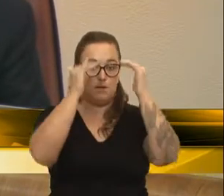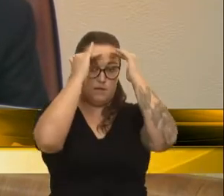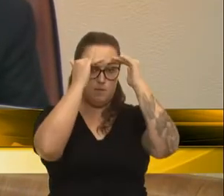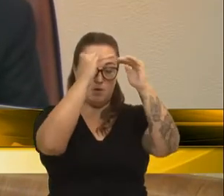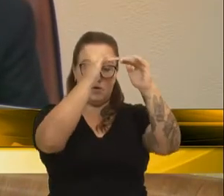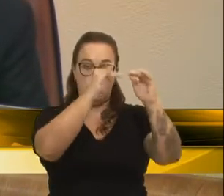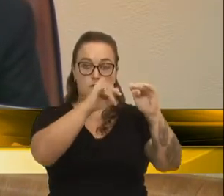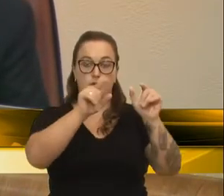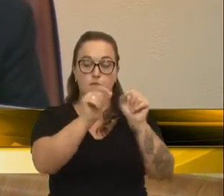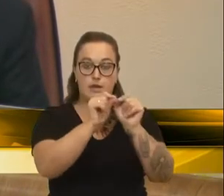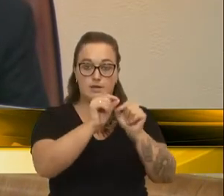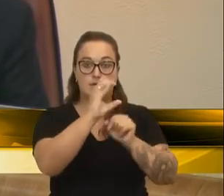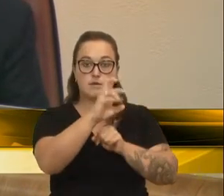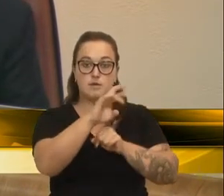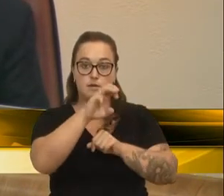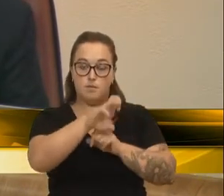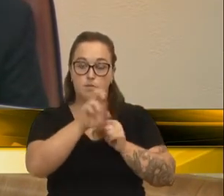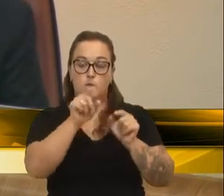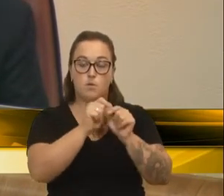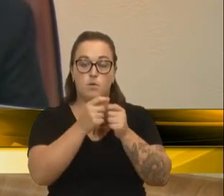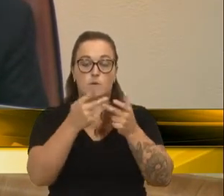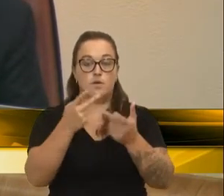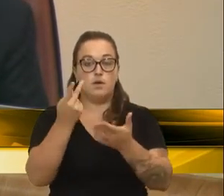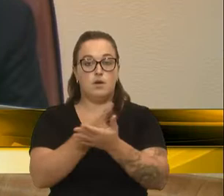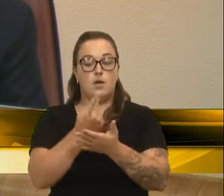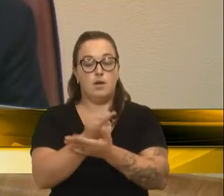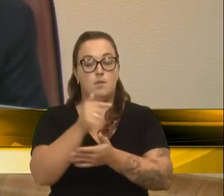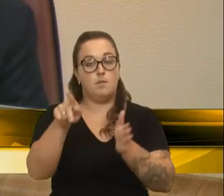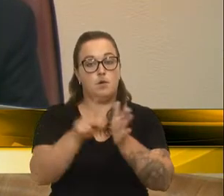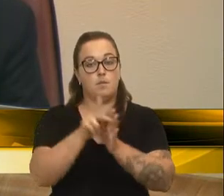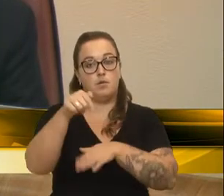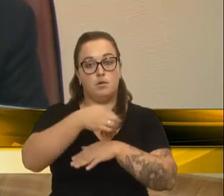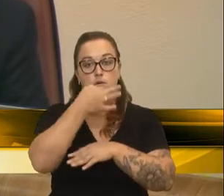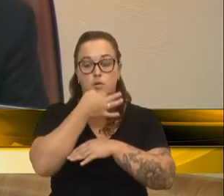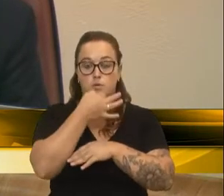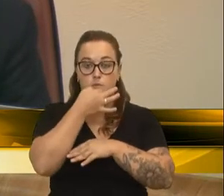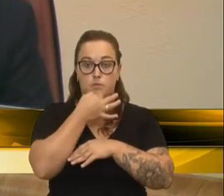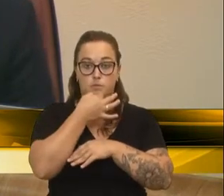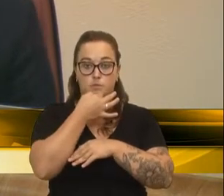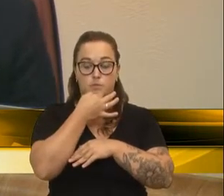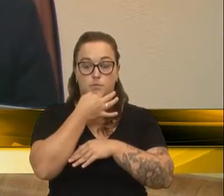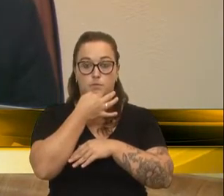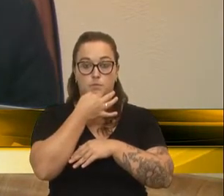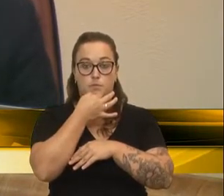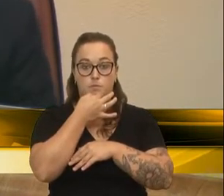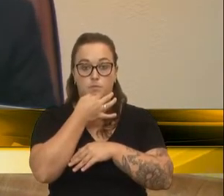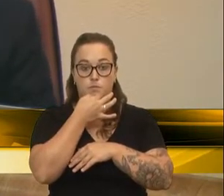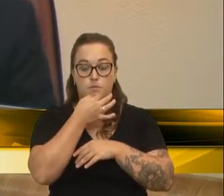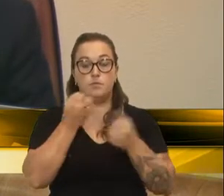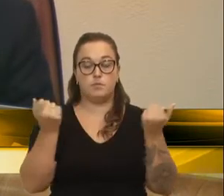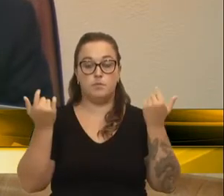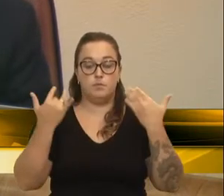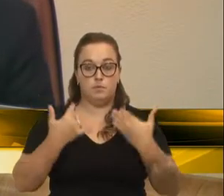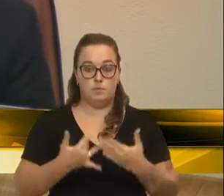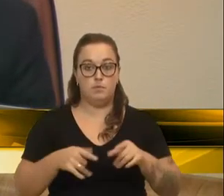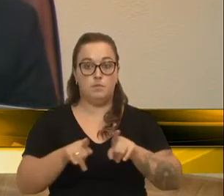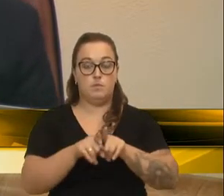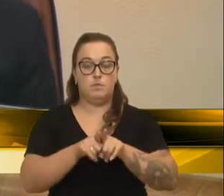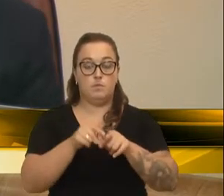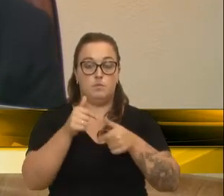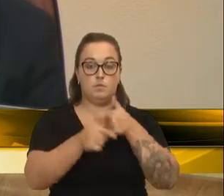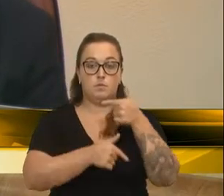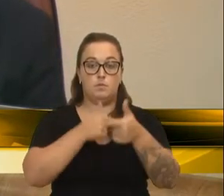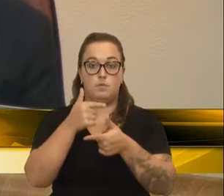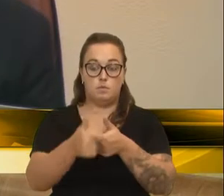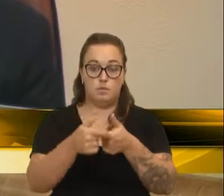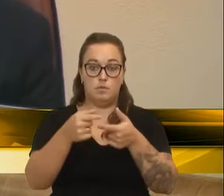estabelece o caput, inciso 3º do artigo 99 da Lei Orgânica de Caxias do Sul. Ante o exposto, requeiro seja recebida